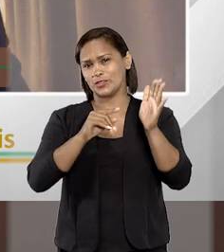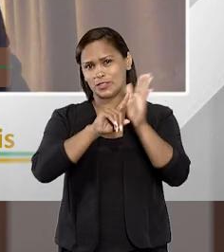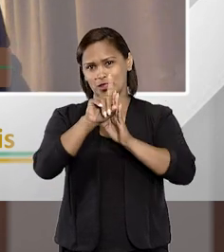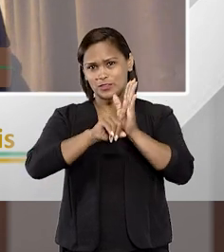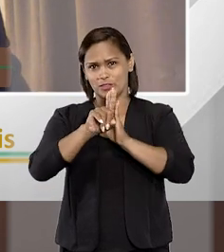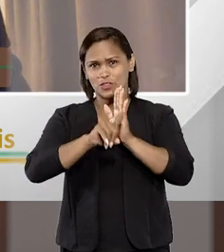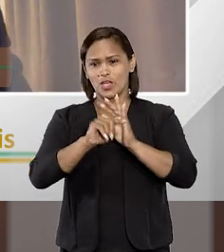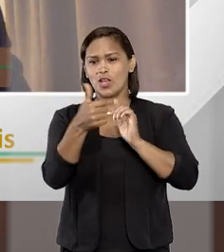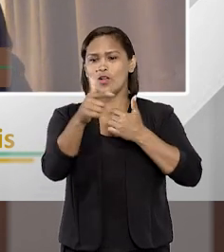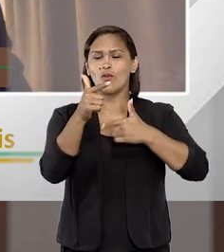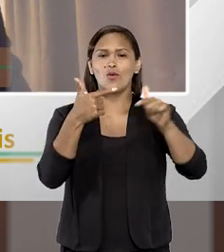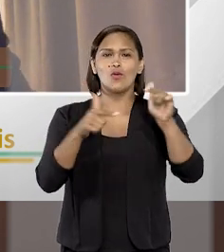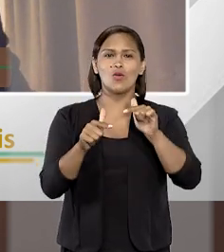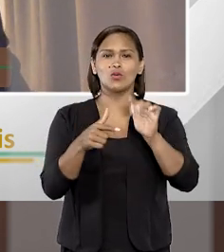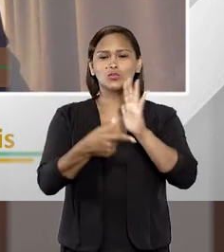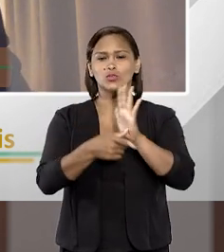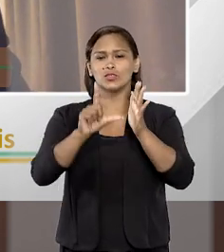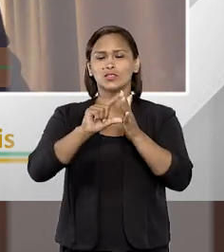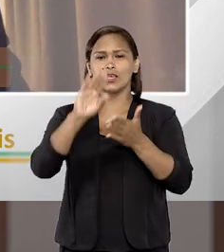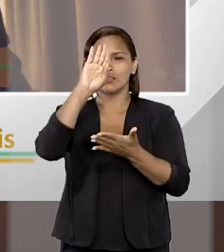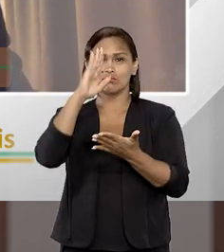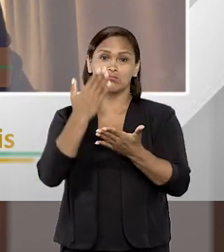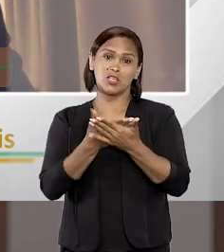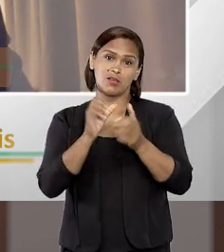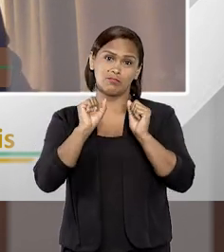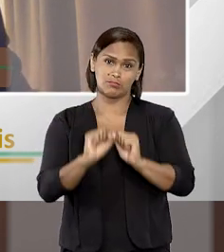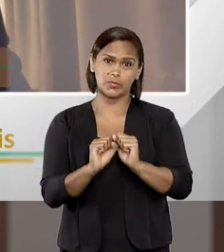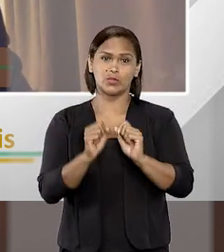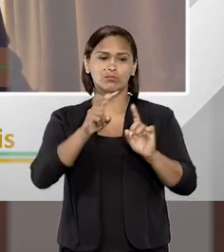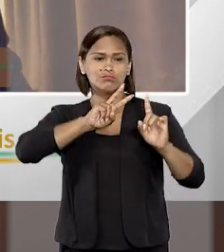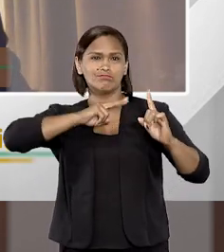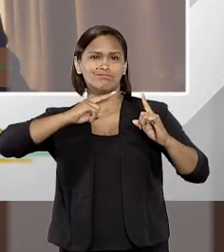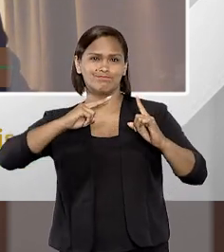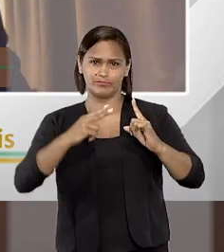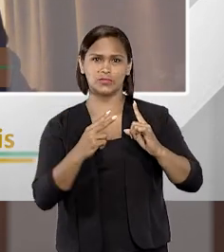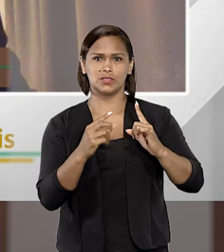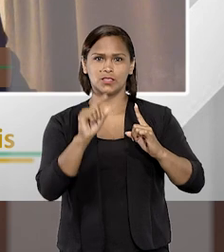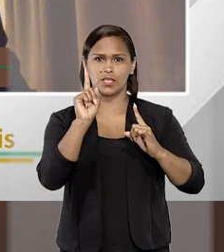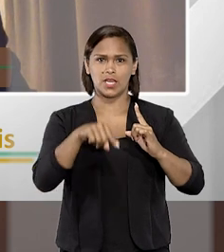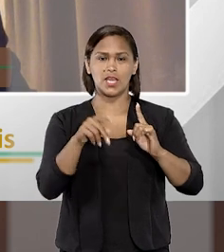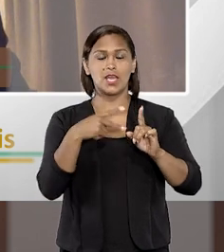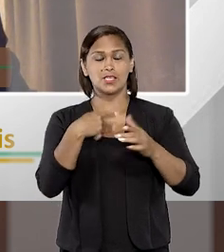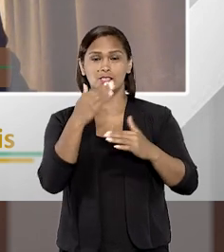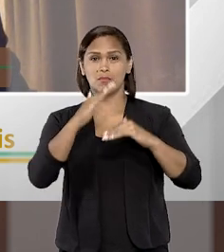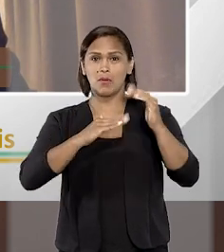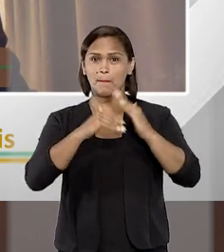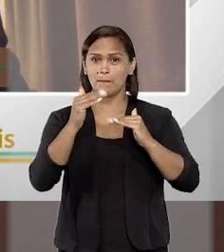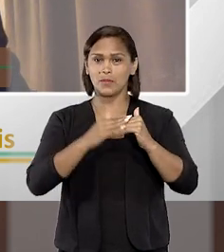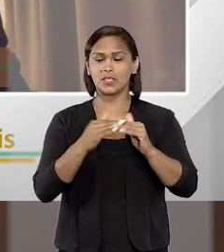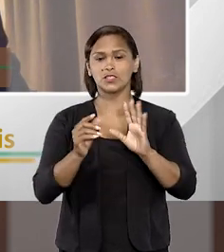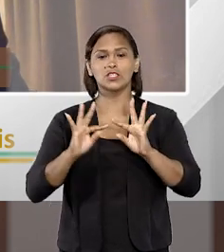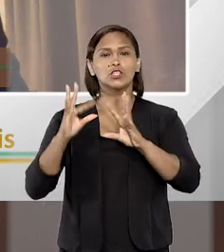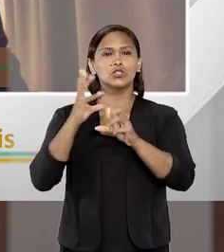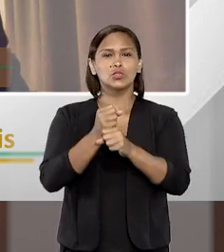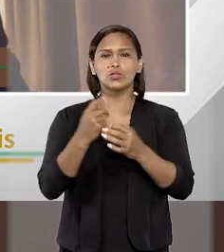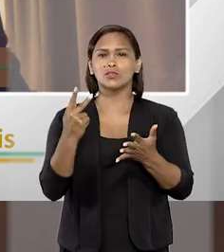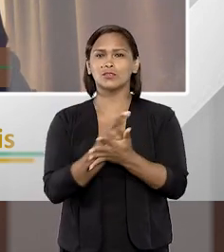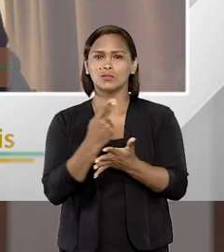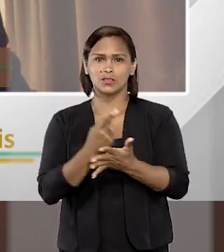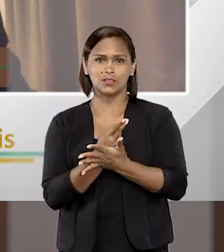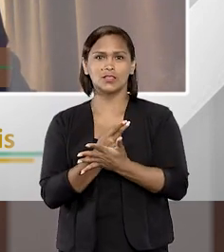sem que outros elementos de convite só tenho sido recolhidos essa é uma prática que além de totalmente